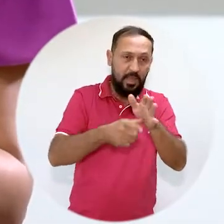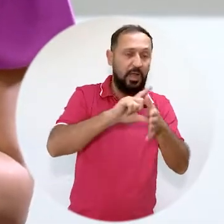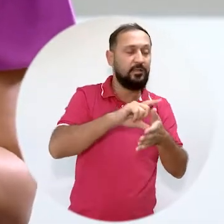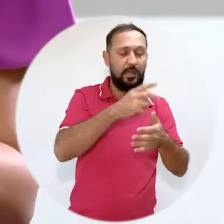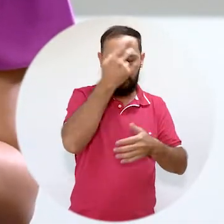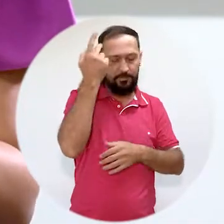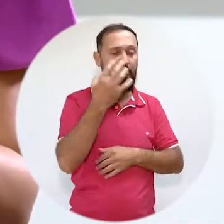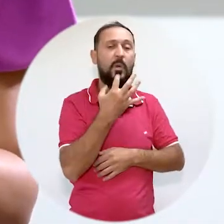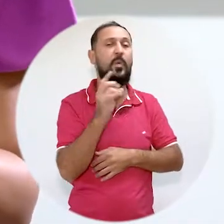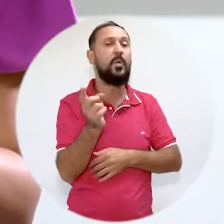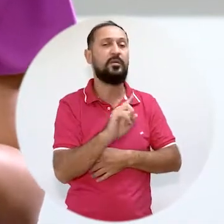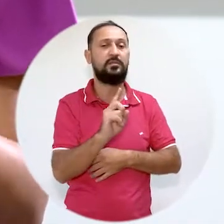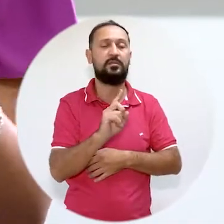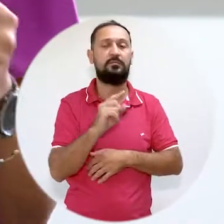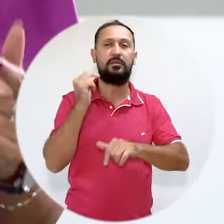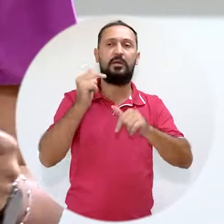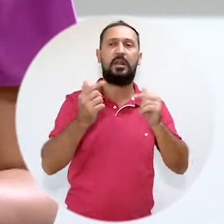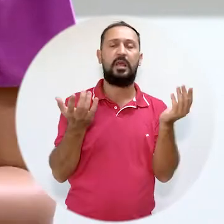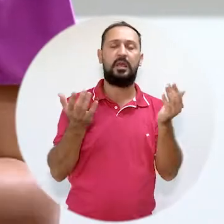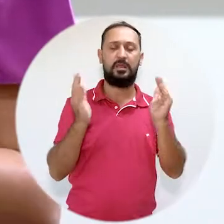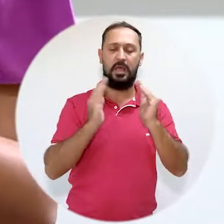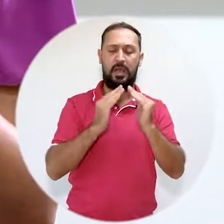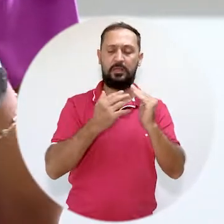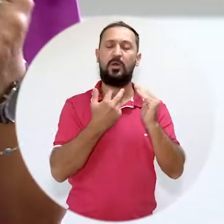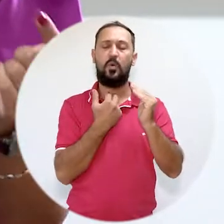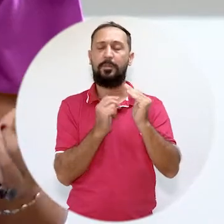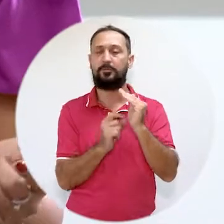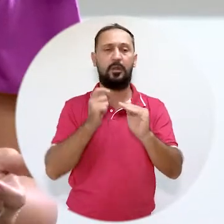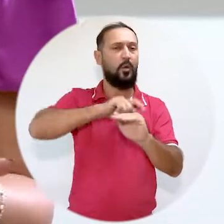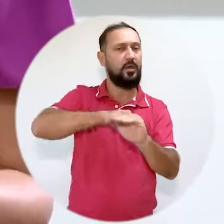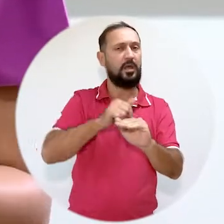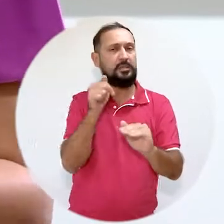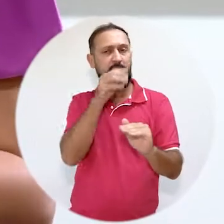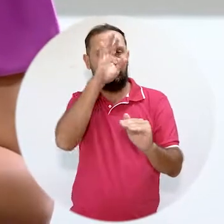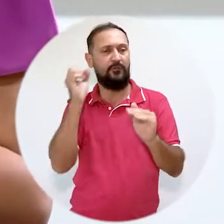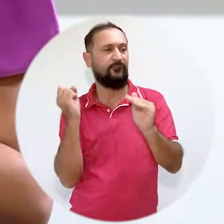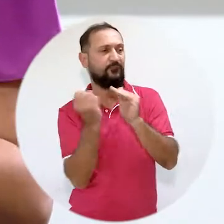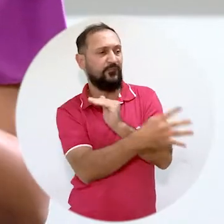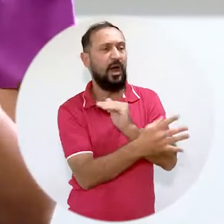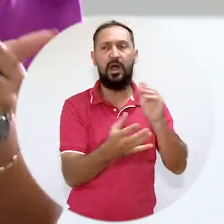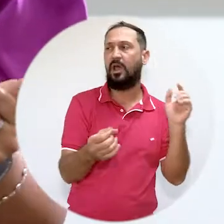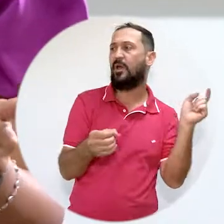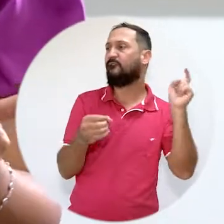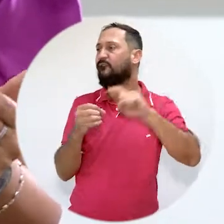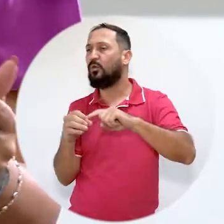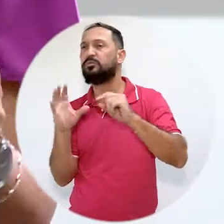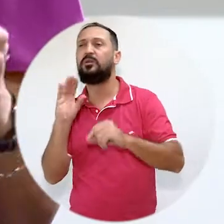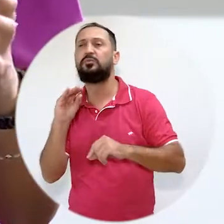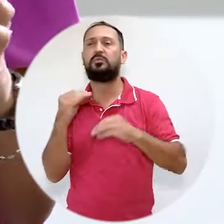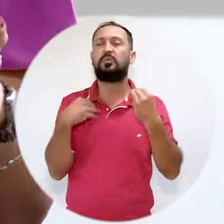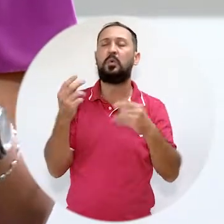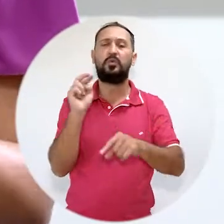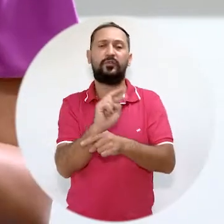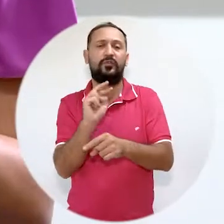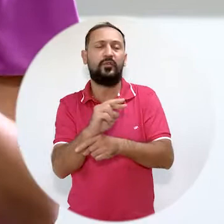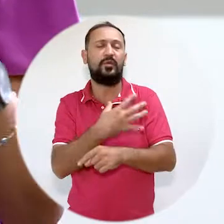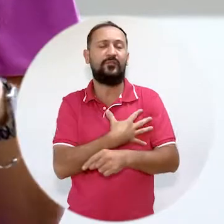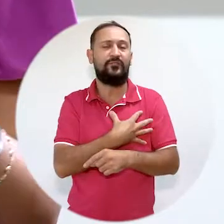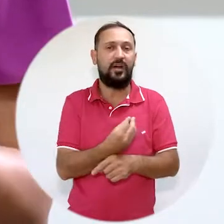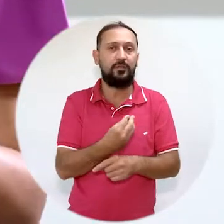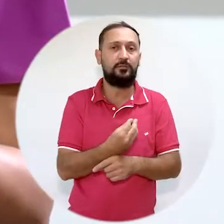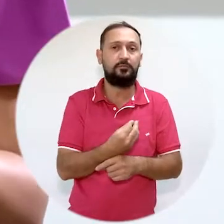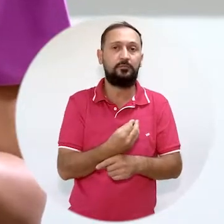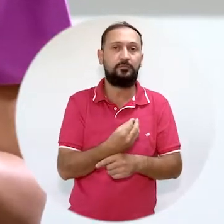conheciam. Tava todo mundo ali atarefado, sai de casa às 7 da manhã, volta às 7 da noite, já cuida do filho. Então, você